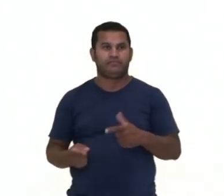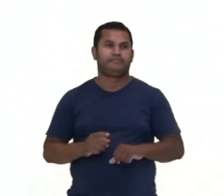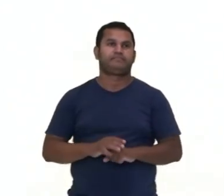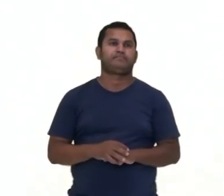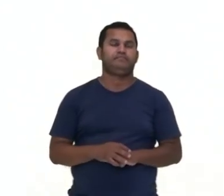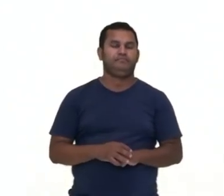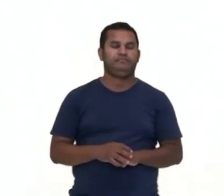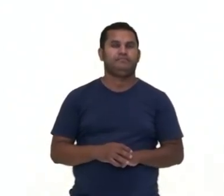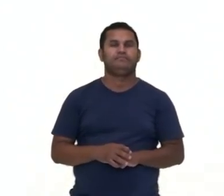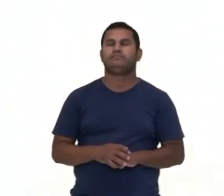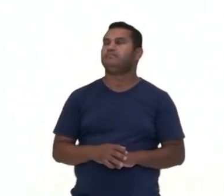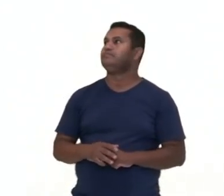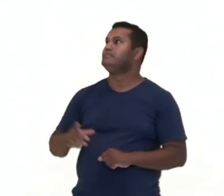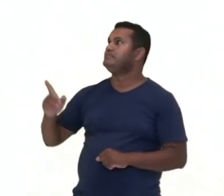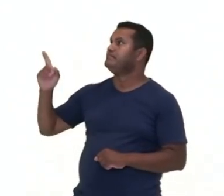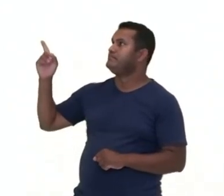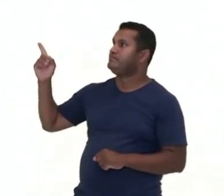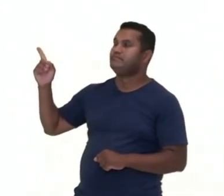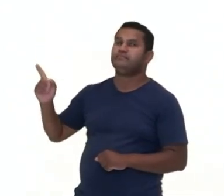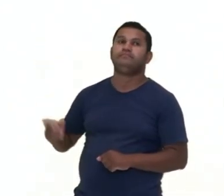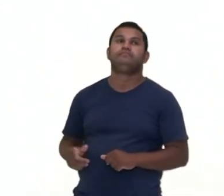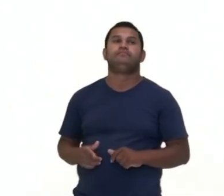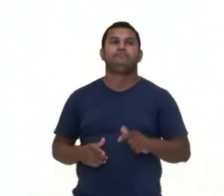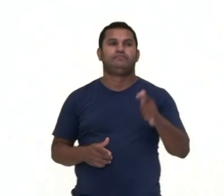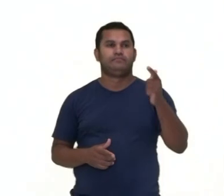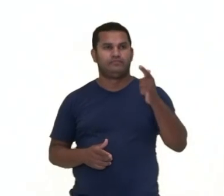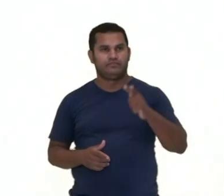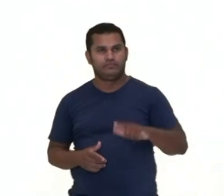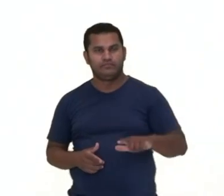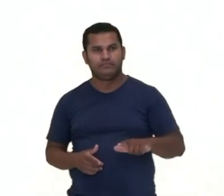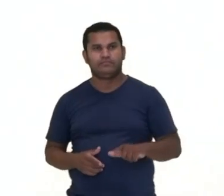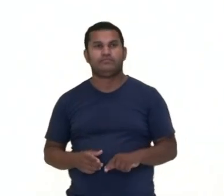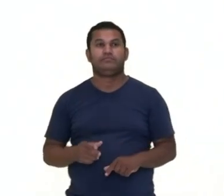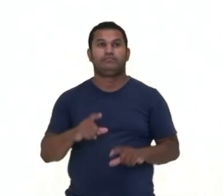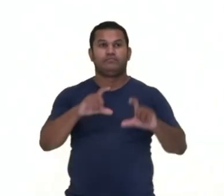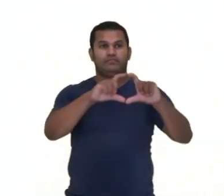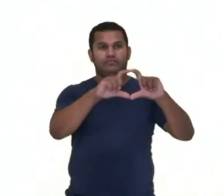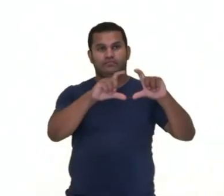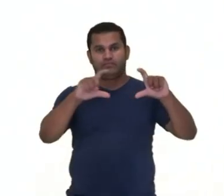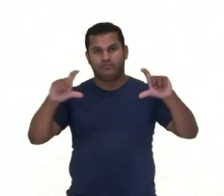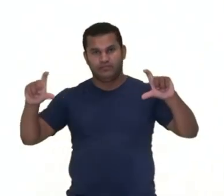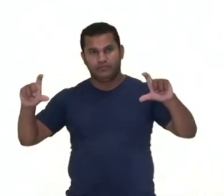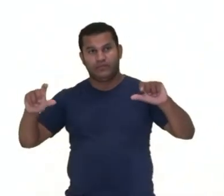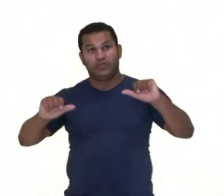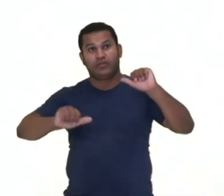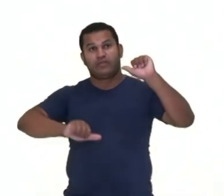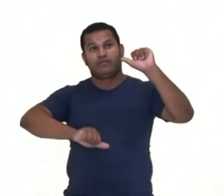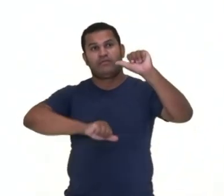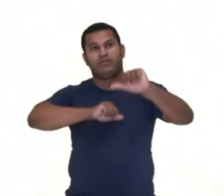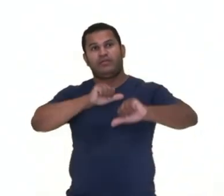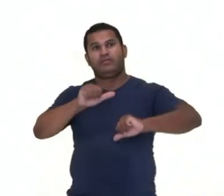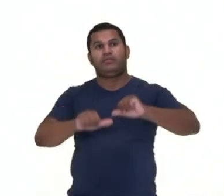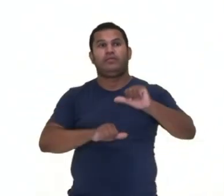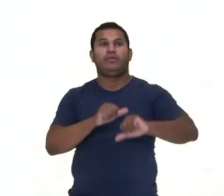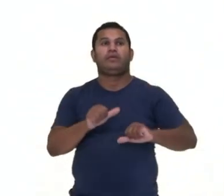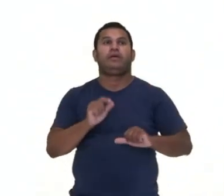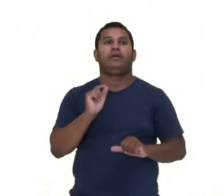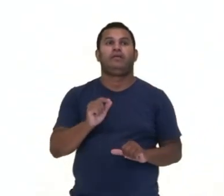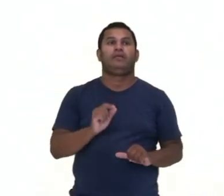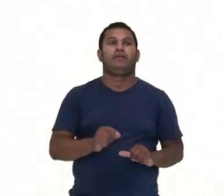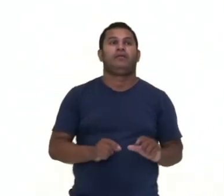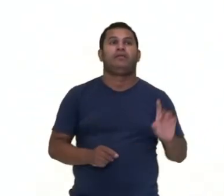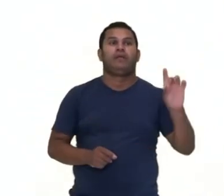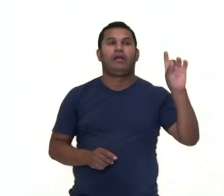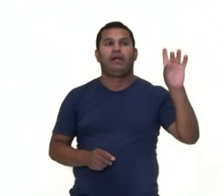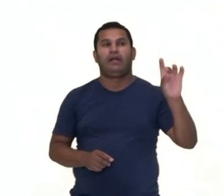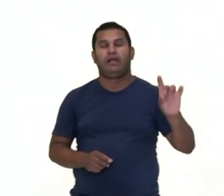a mesma coisa que eu fiz lá, né? Eu vou substituir os dados, então ficaria na equação de Torricelli, então ficaria 0 ao quadrado é igual a 15 ao